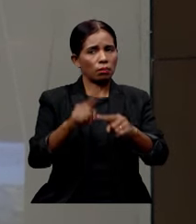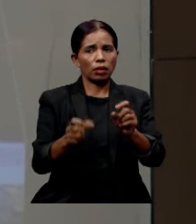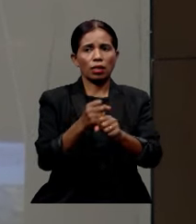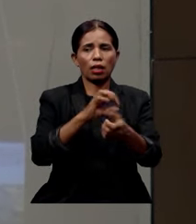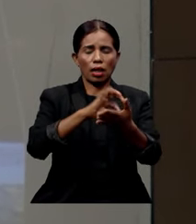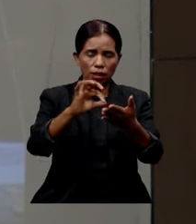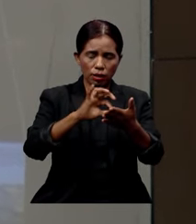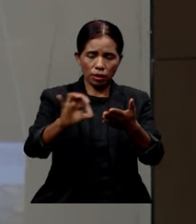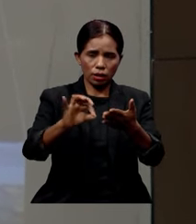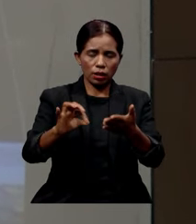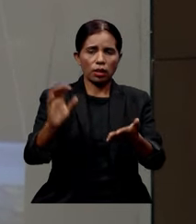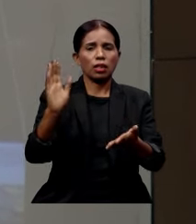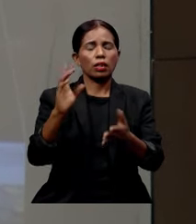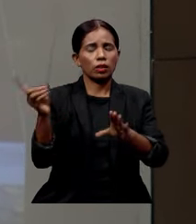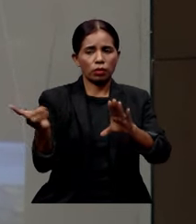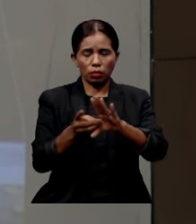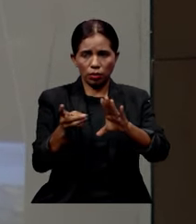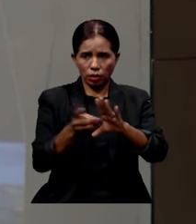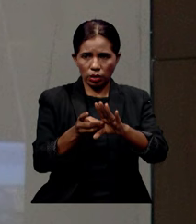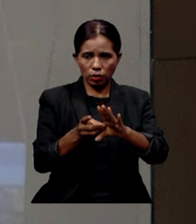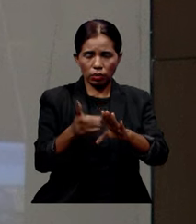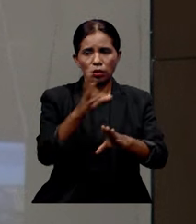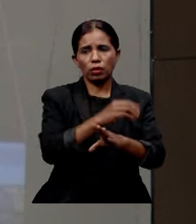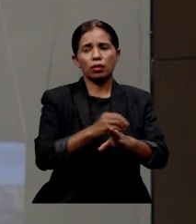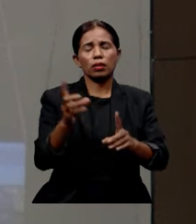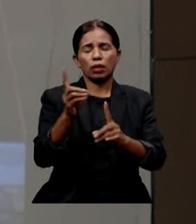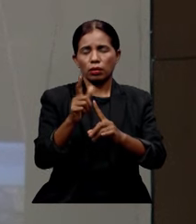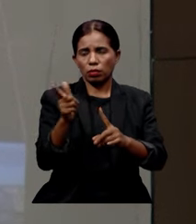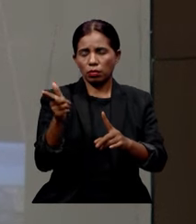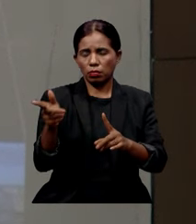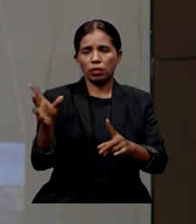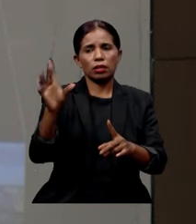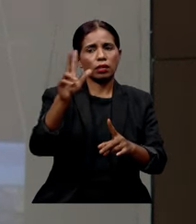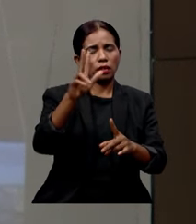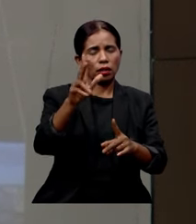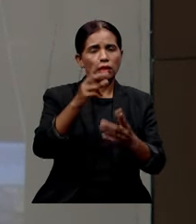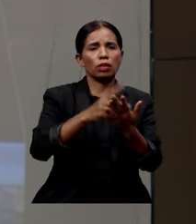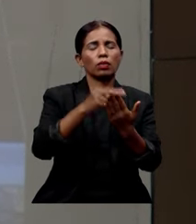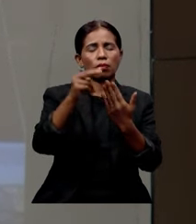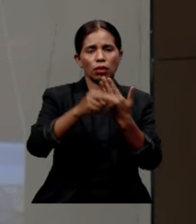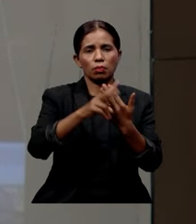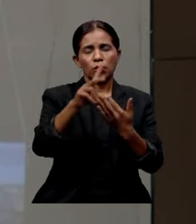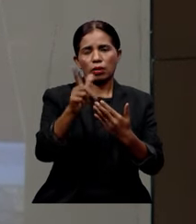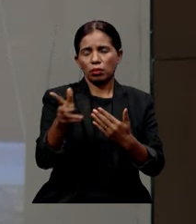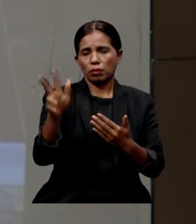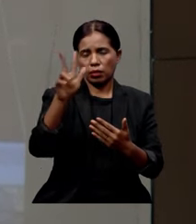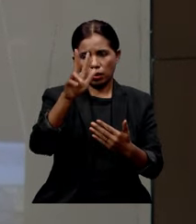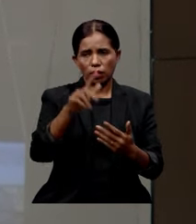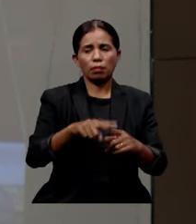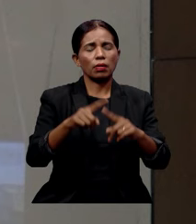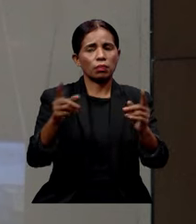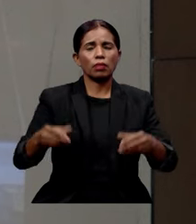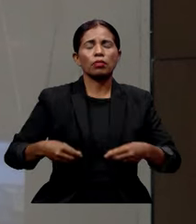asinan dokumentus a partir de dia 23 de novembro 2023. Mas, foi